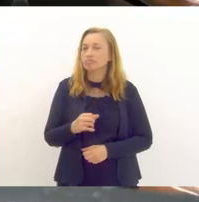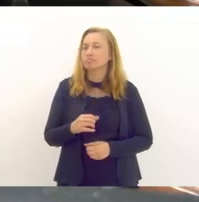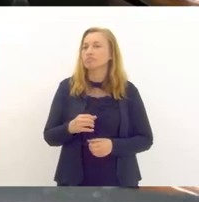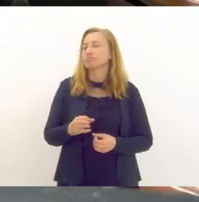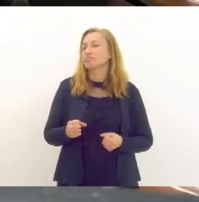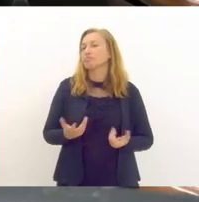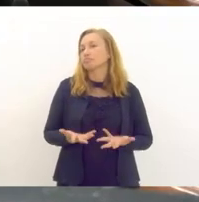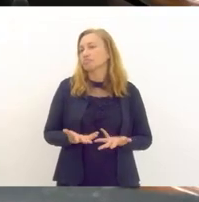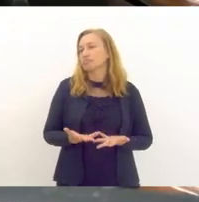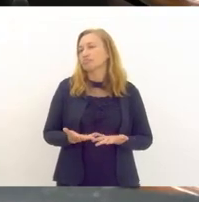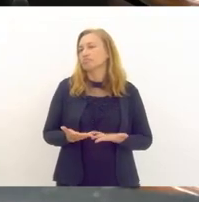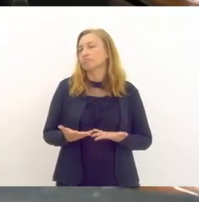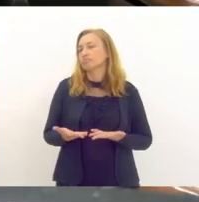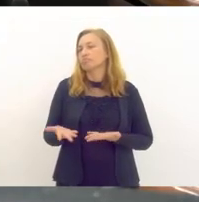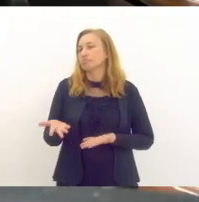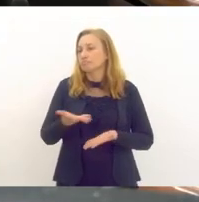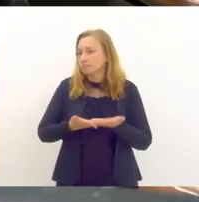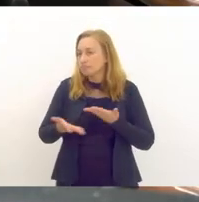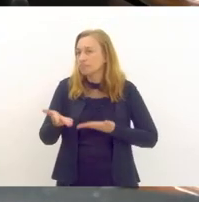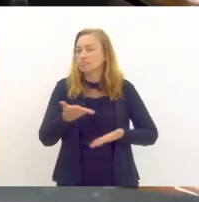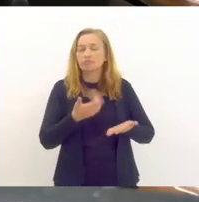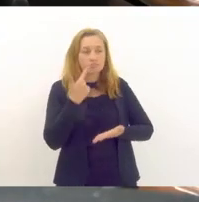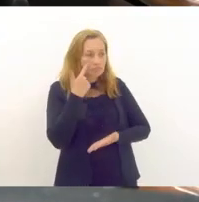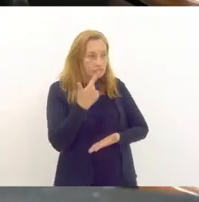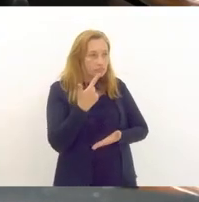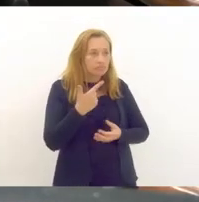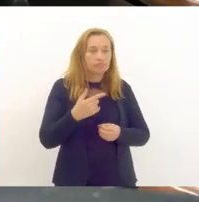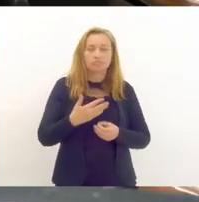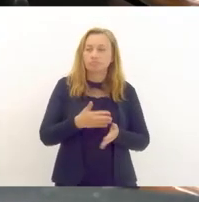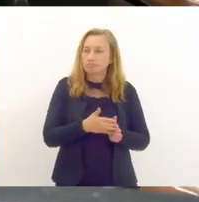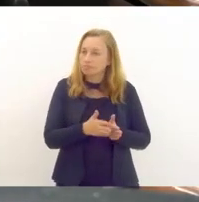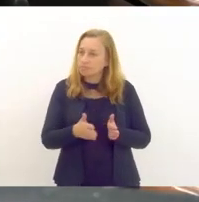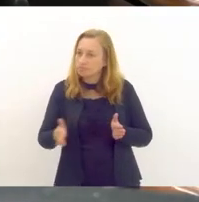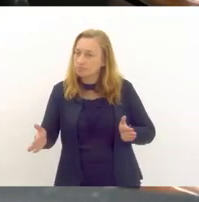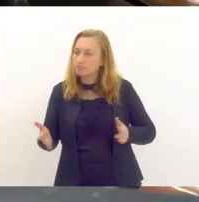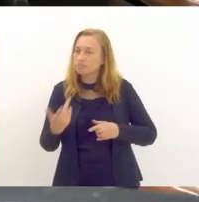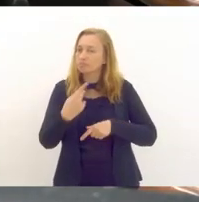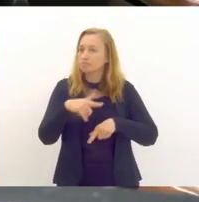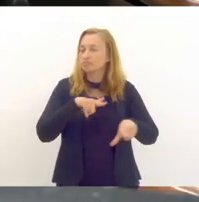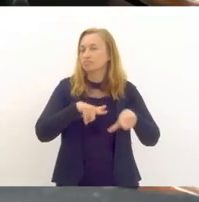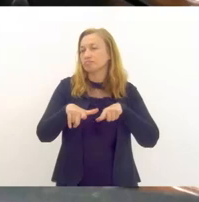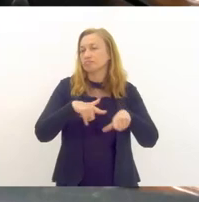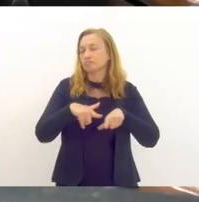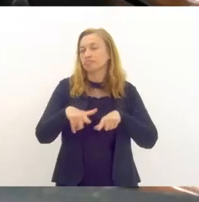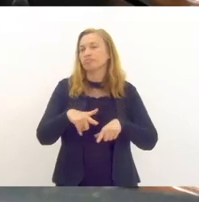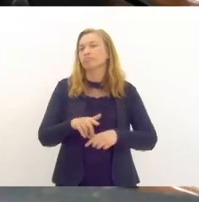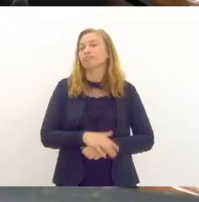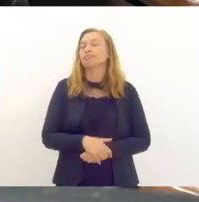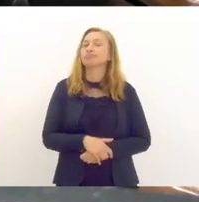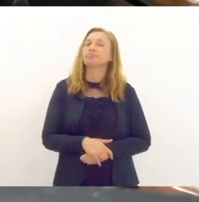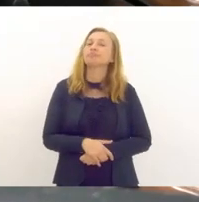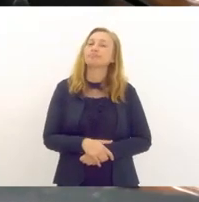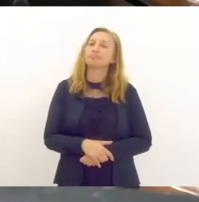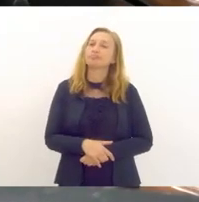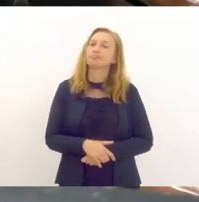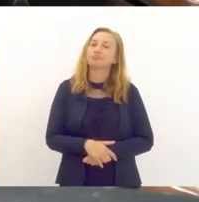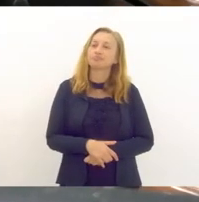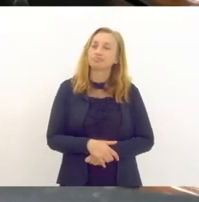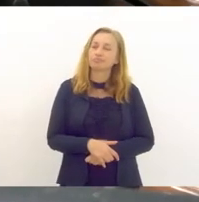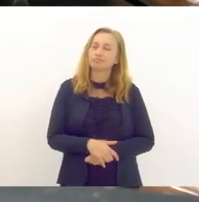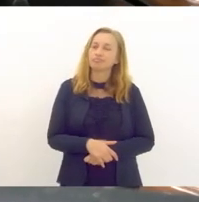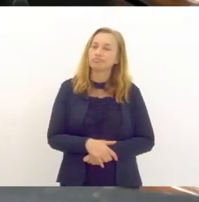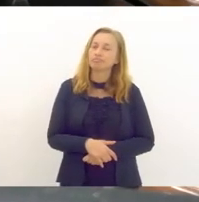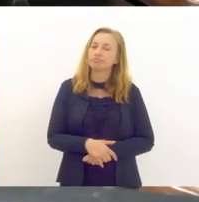e que é fato né a gente presenciou isso ao longo desse dessa legislatura sobre a sua presidência esse mesmo